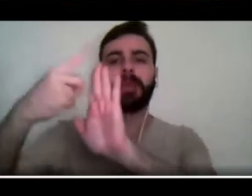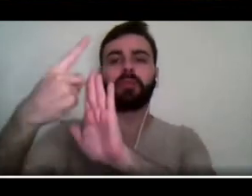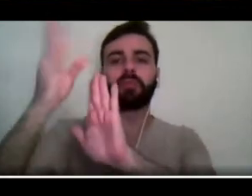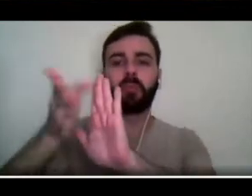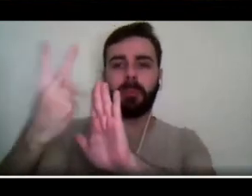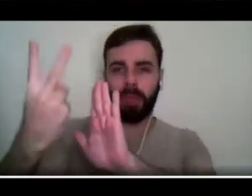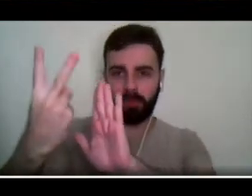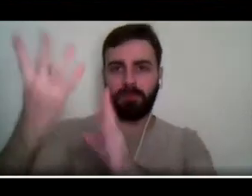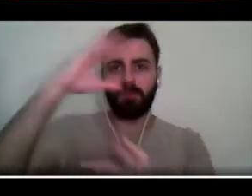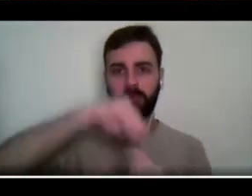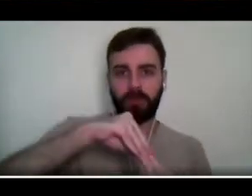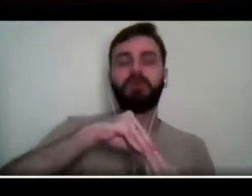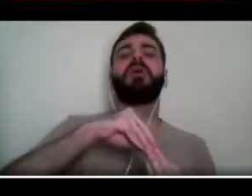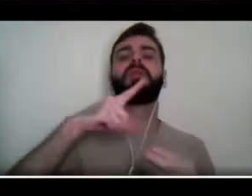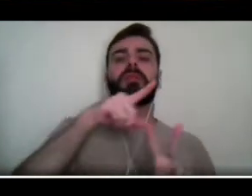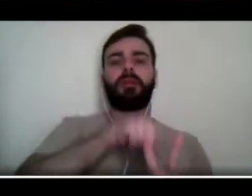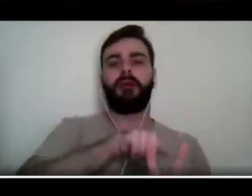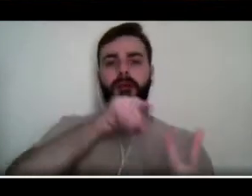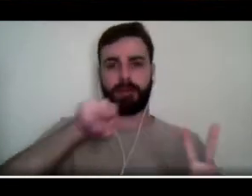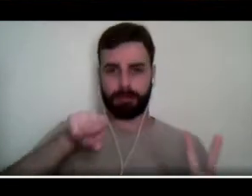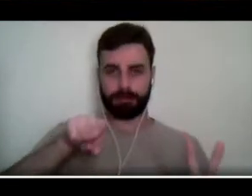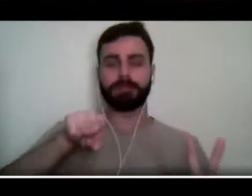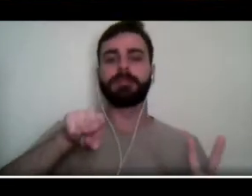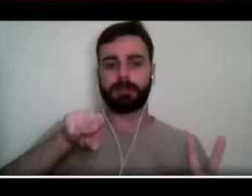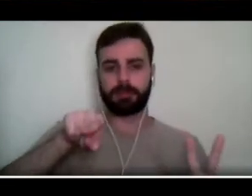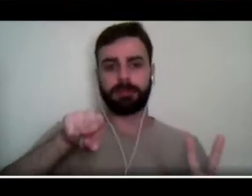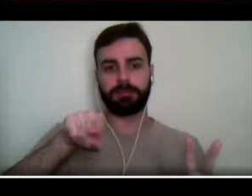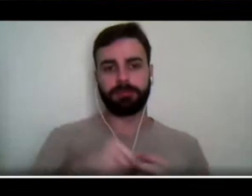tenho uma raiz quadrada aqui, que é 9